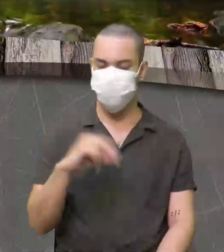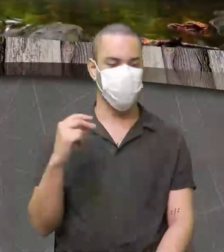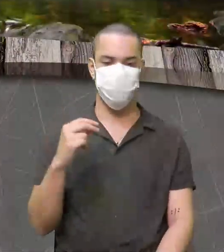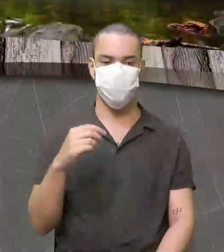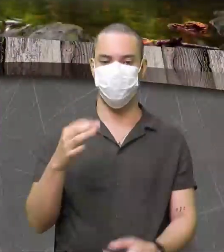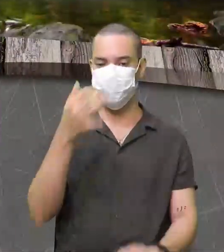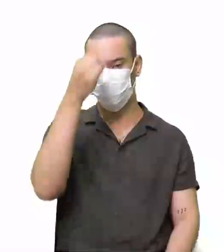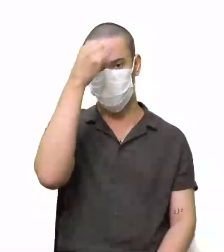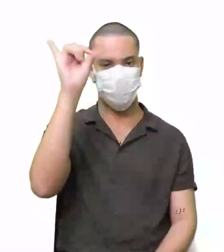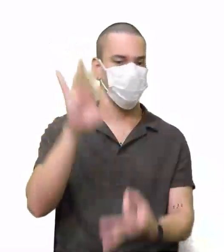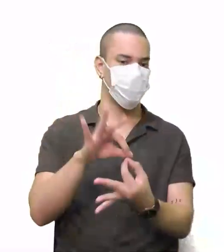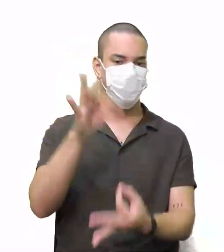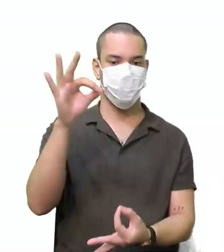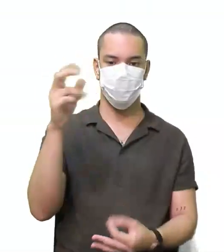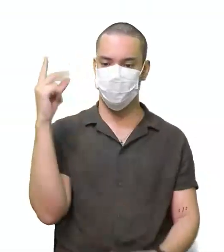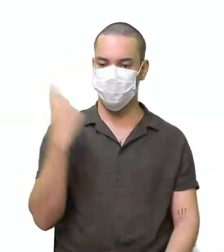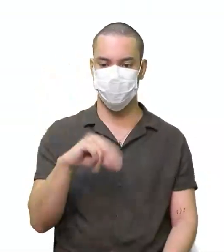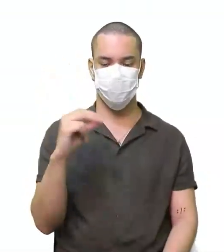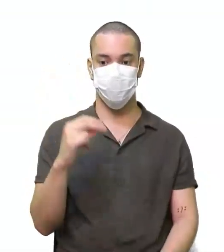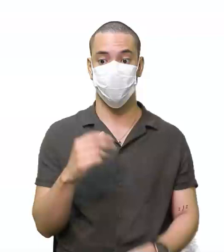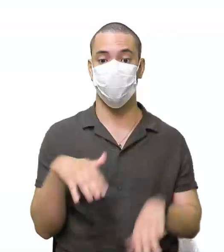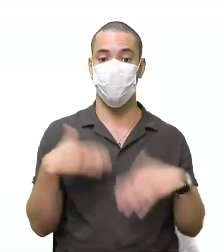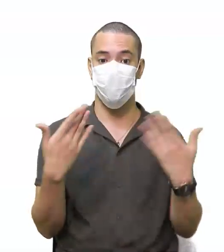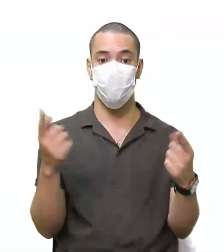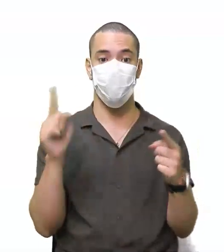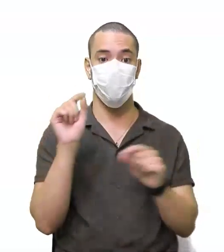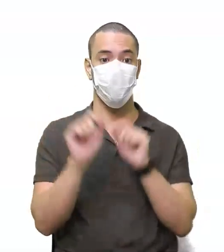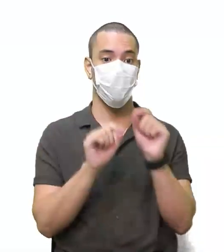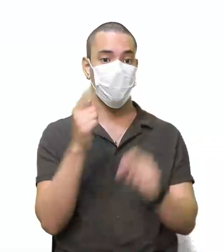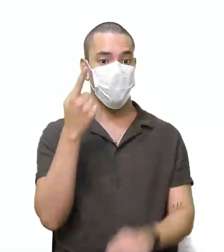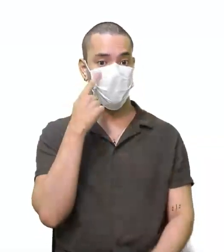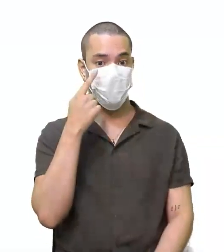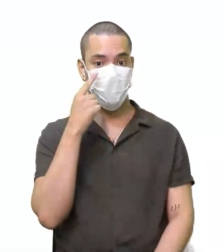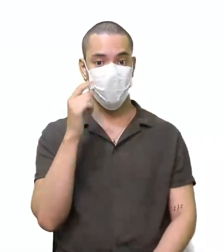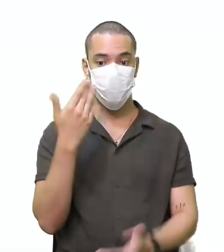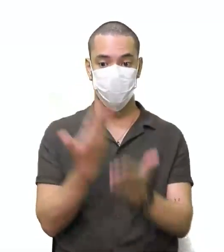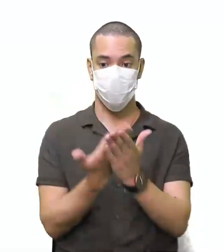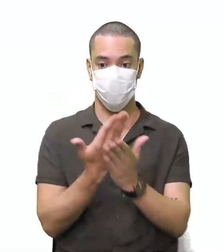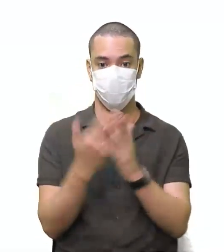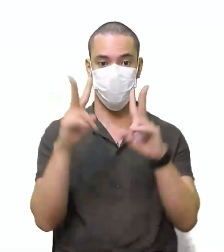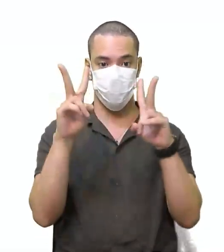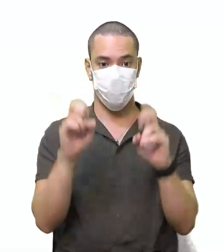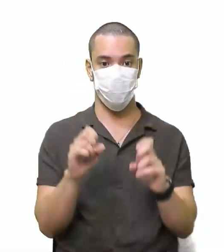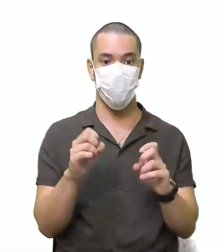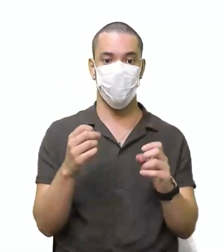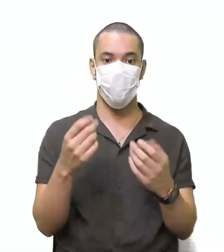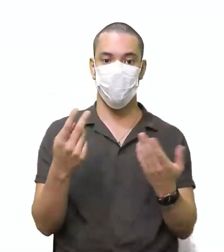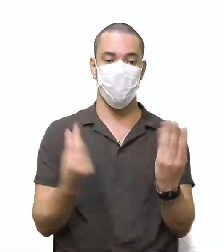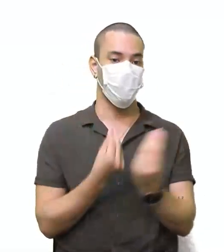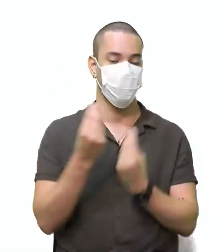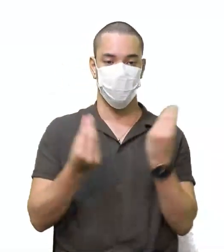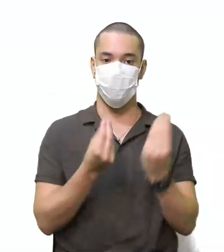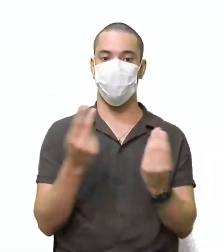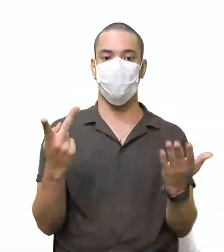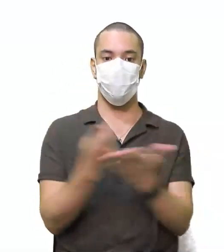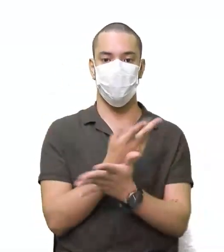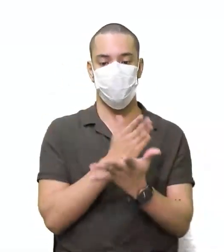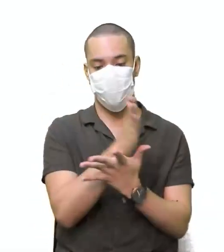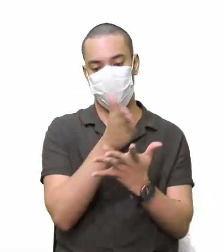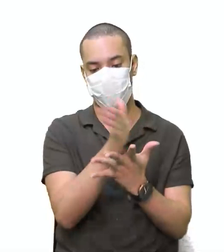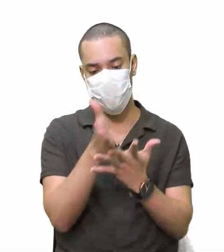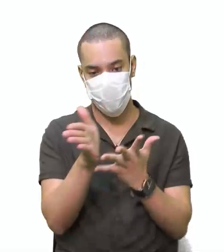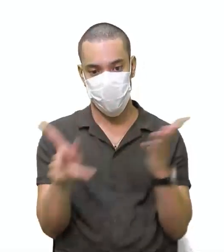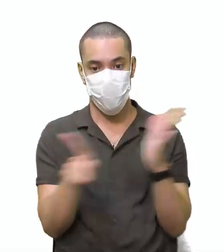delongas, Segura aí. A gente viu o que nessa aula, pessoal? A gente viu sobre extensões mendelianas, tipos de herança,